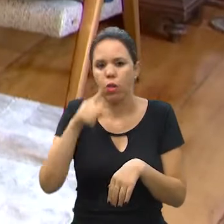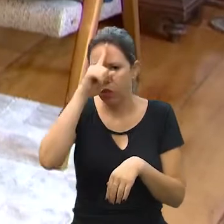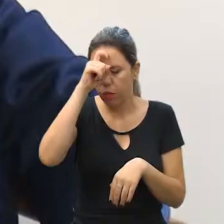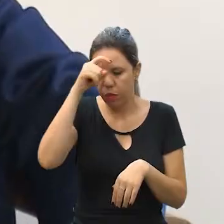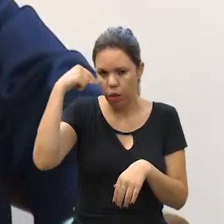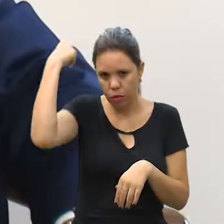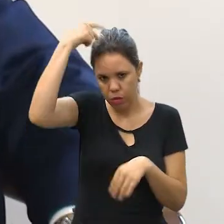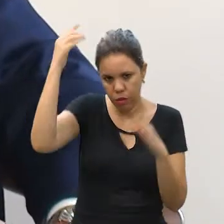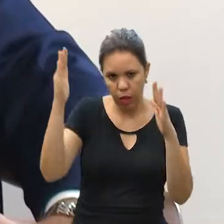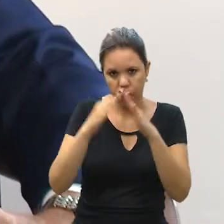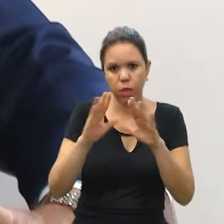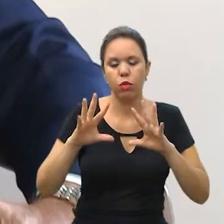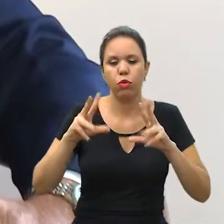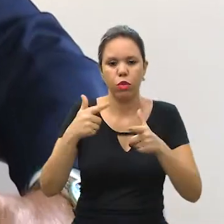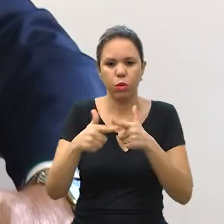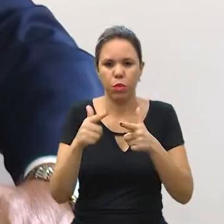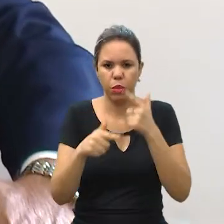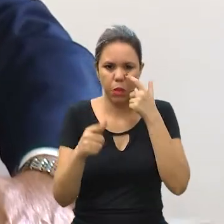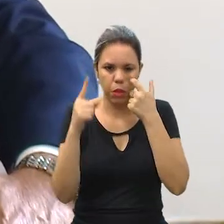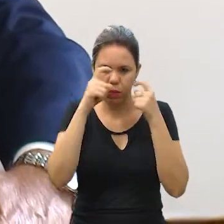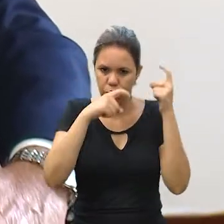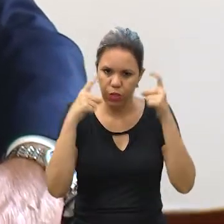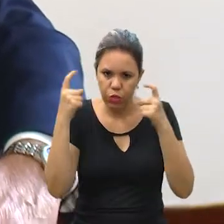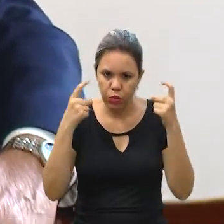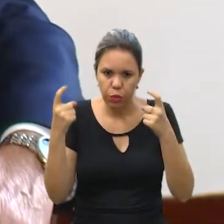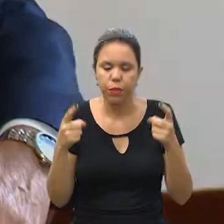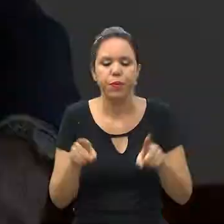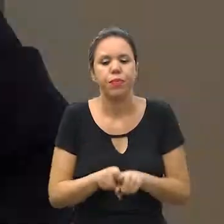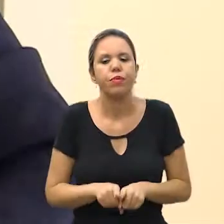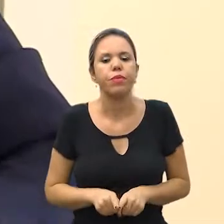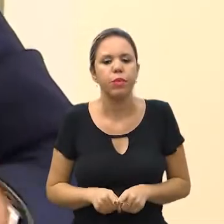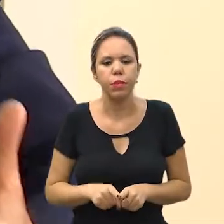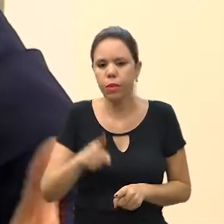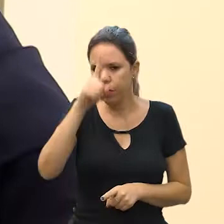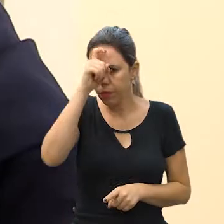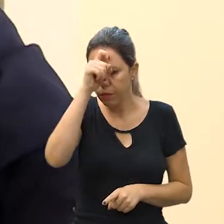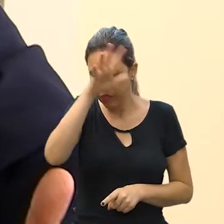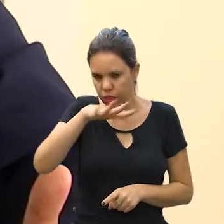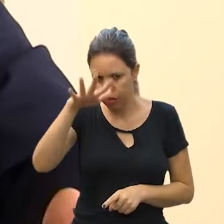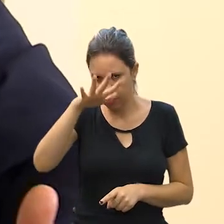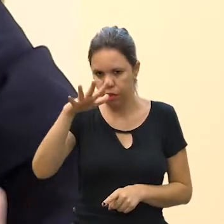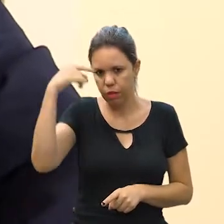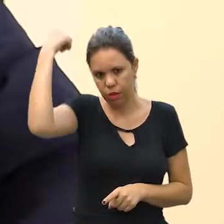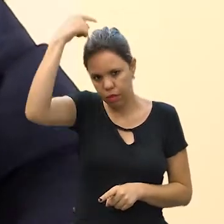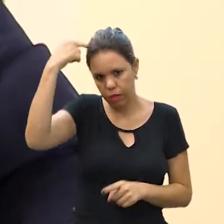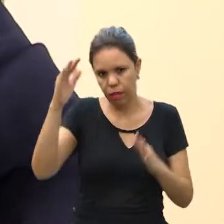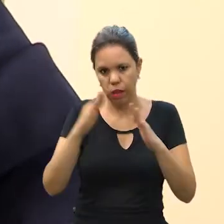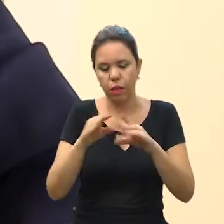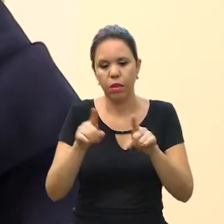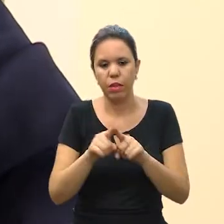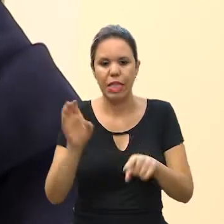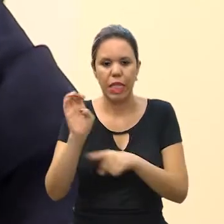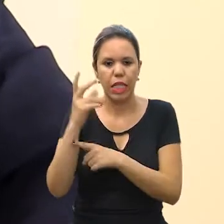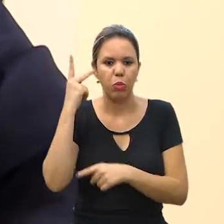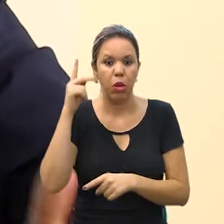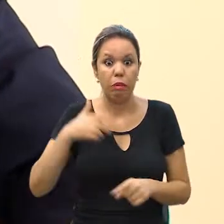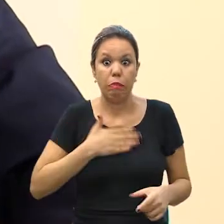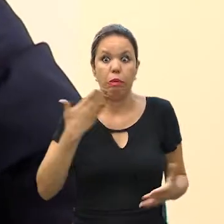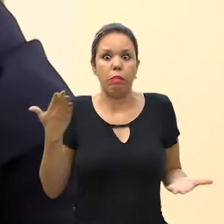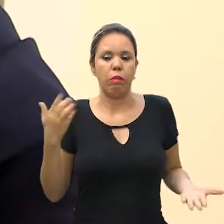Santa Casa, que diz que toda essa situação é muito preocupante. As Santas Casas, no estado de São Paulo,